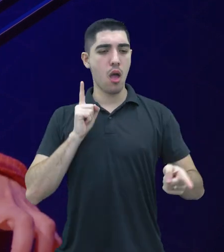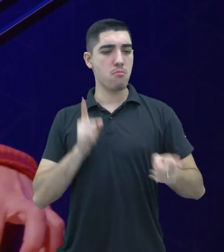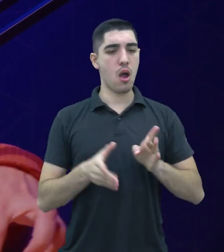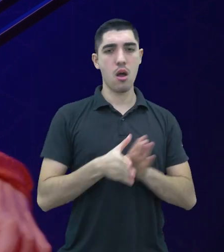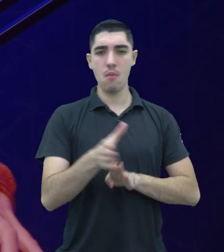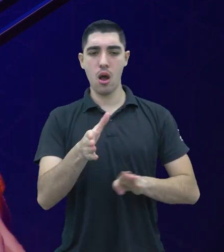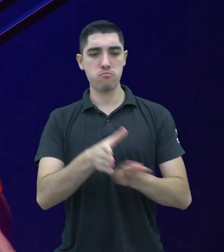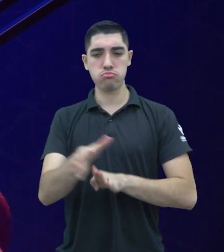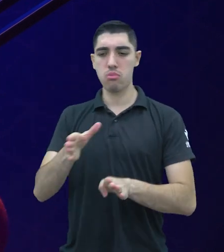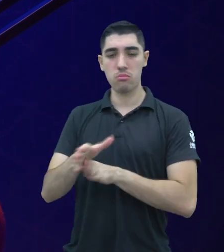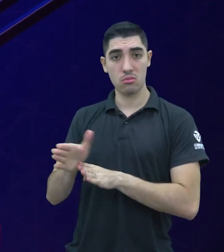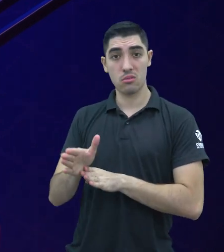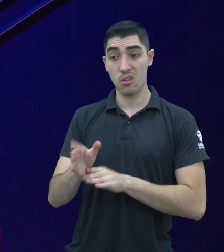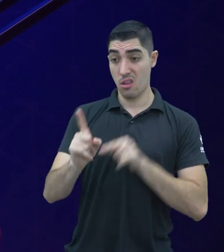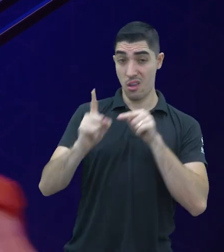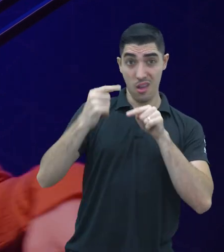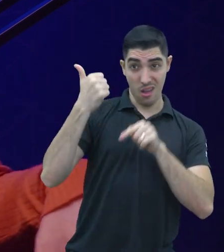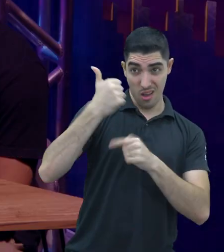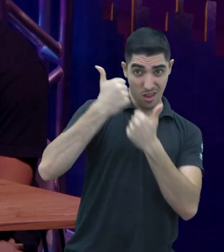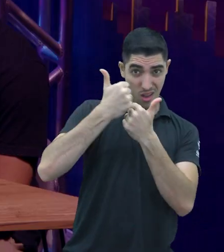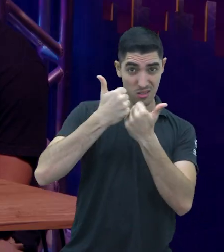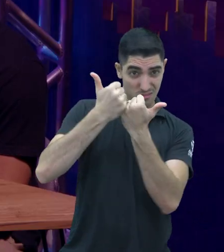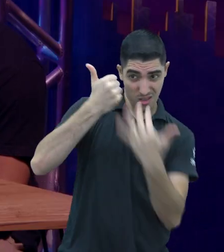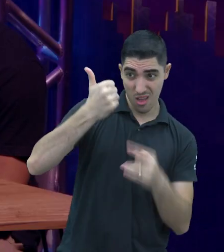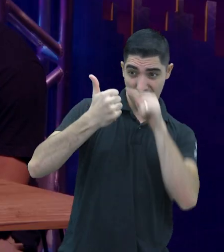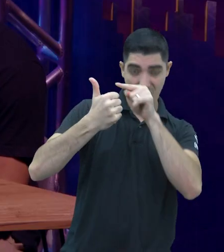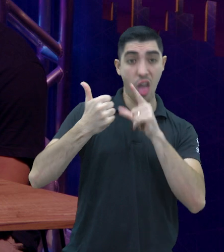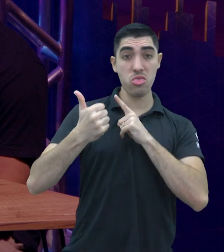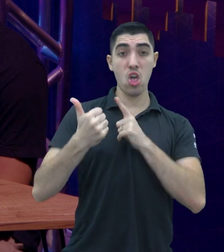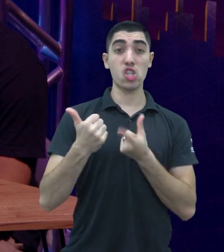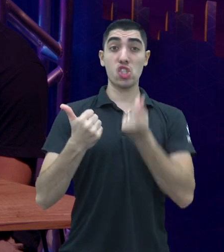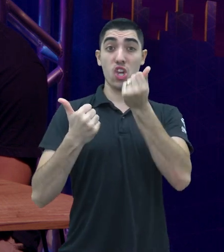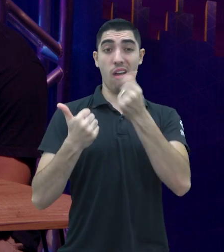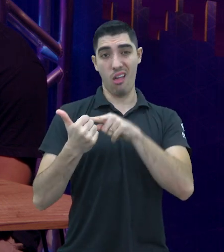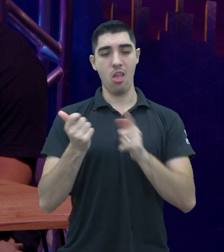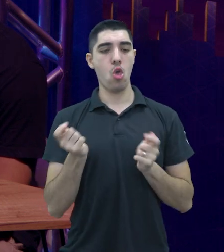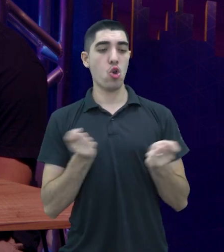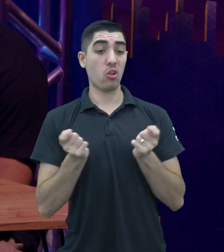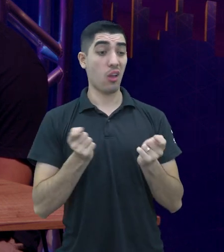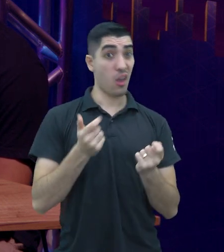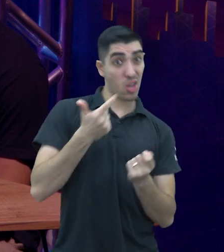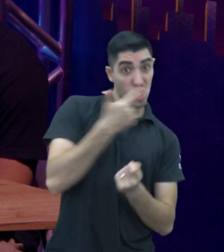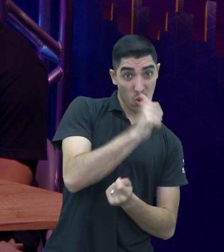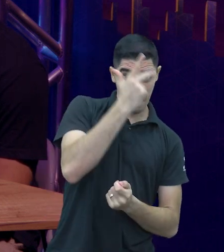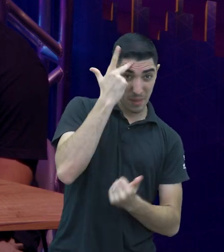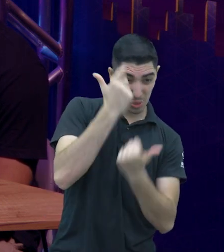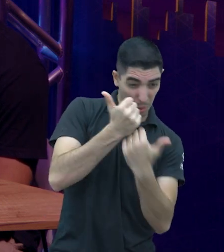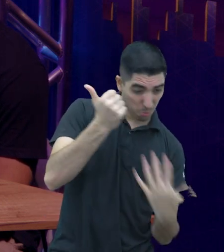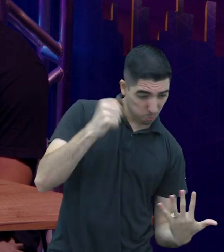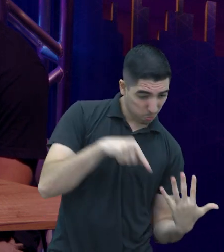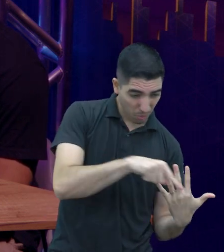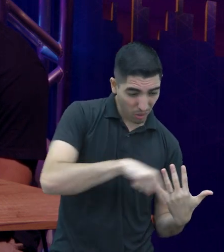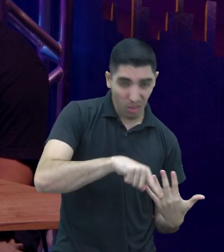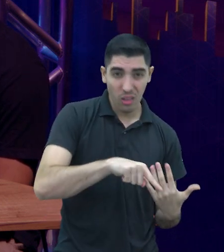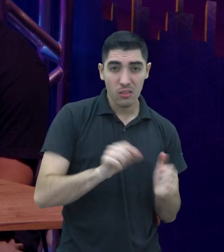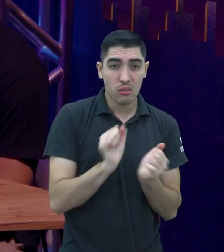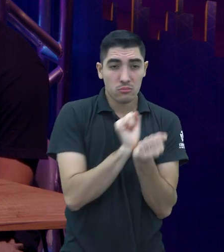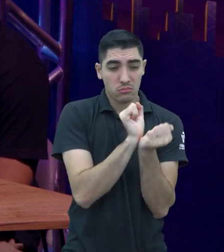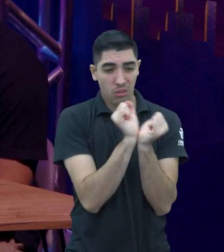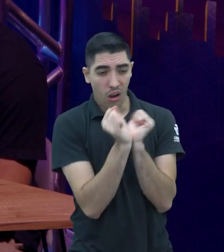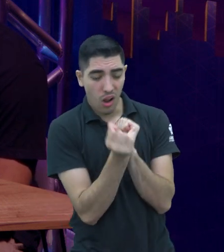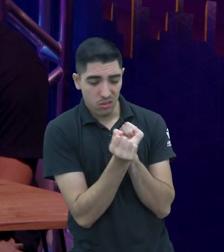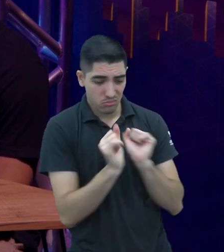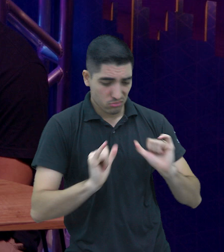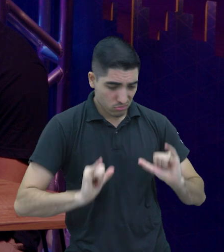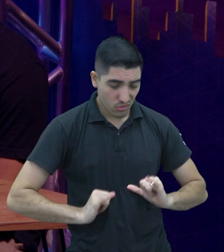gente tinha, né, pessoas que tinham muito dinheiro e todo o controle, enquanto outras pessoas eram tratadas como